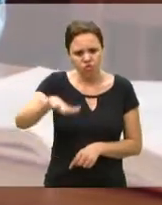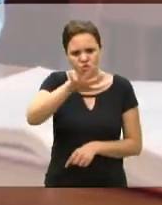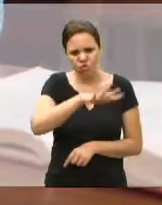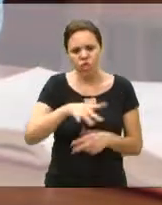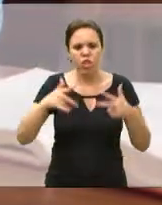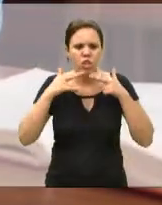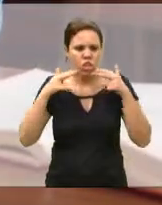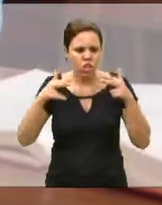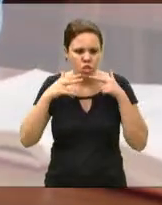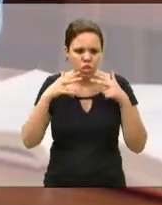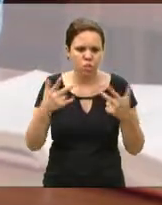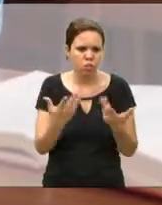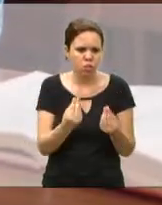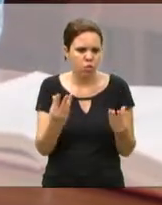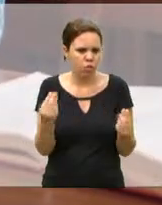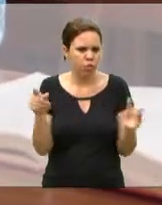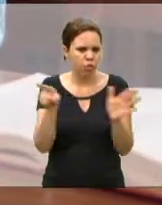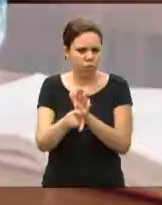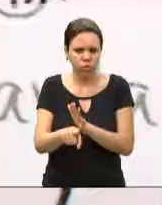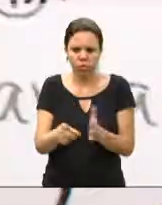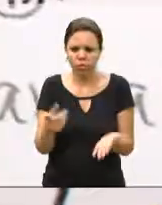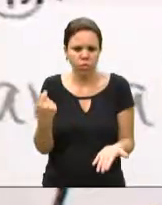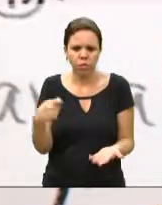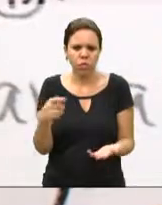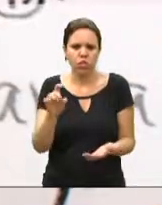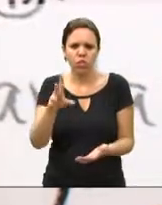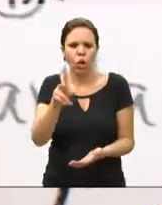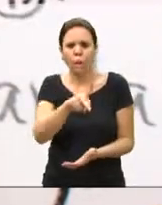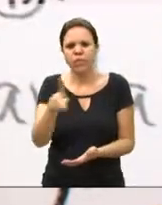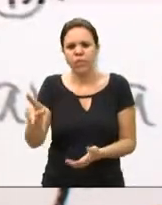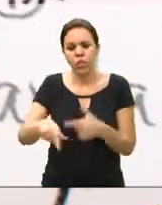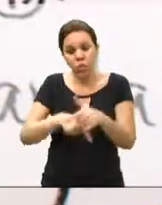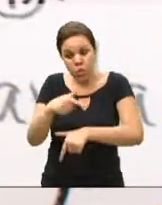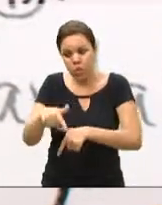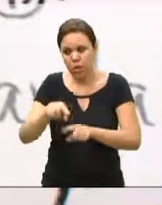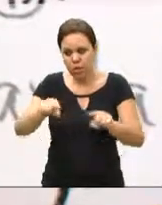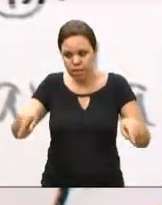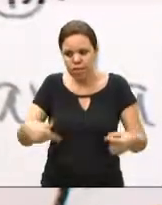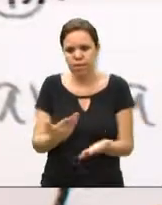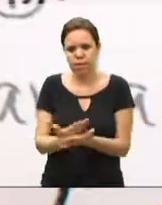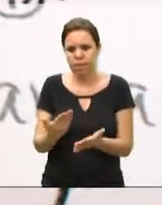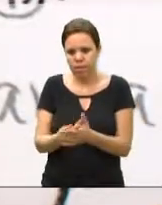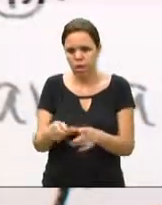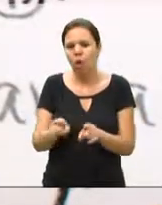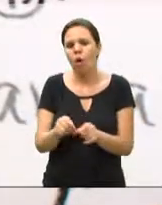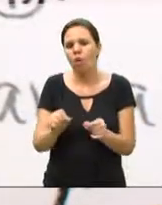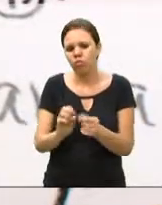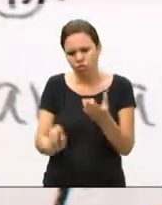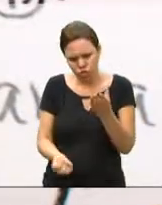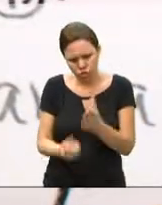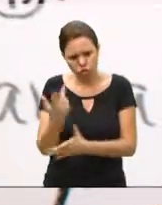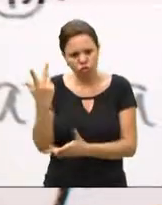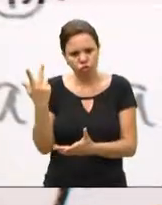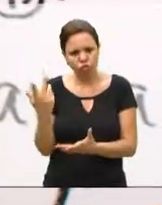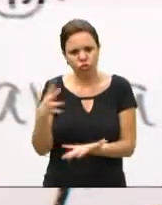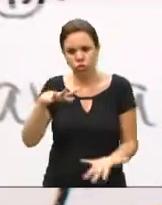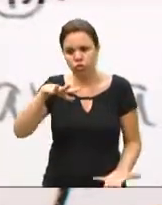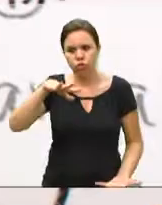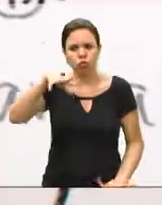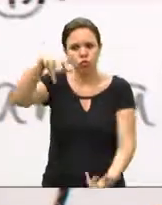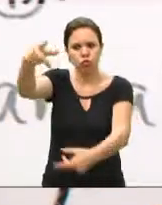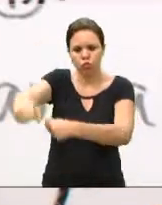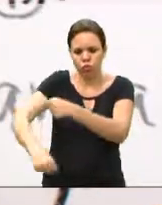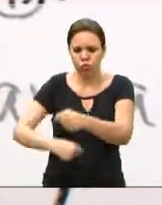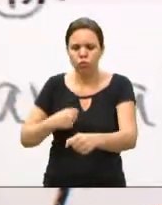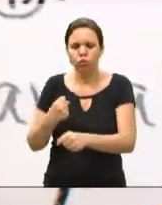atualidades, né? Então muitas questões ali, não necessariamente o professor vai trabalhar em sala de aula, mas foram coisas que aconteceram no mundo naquele